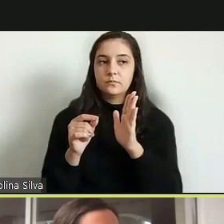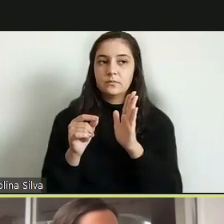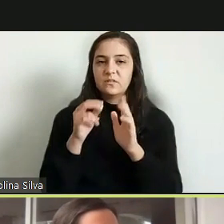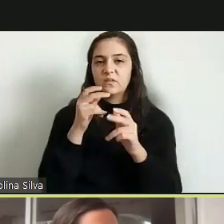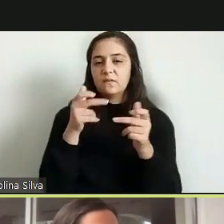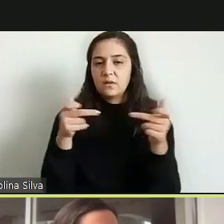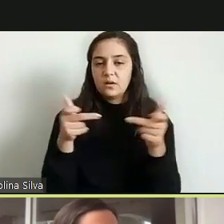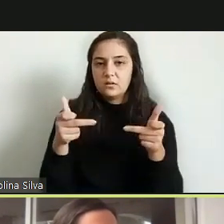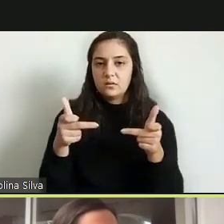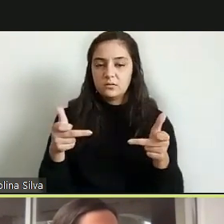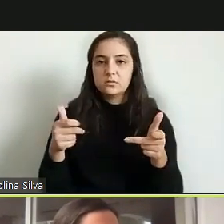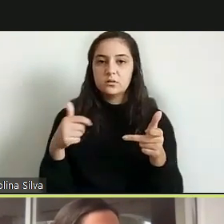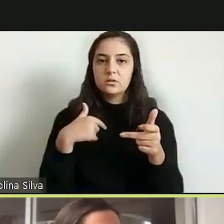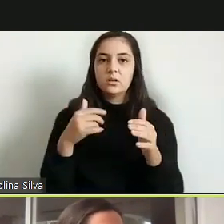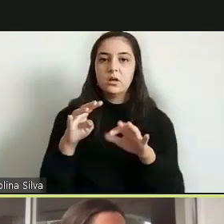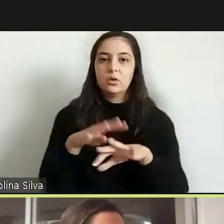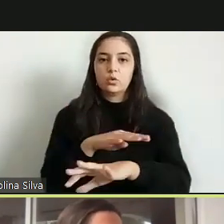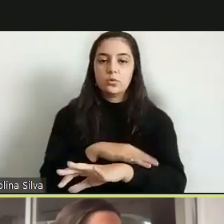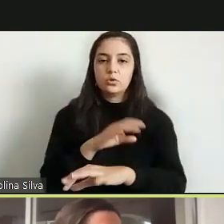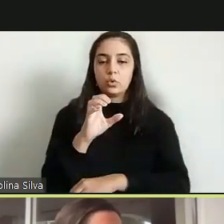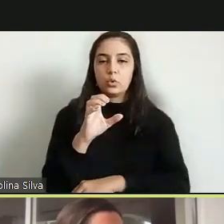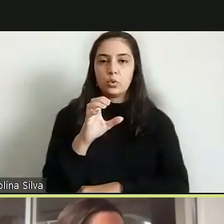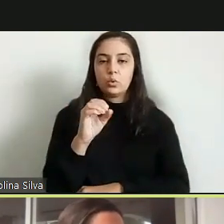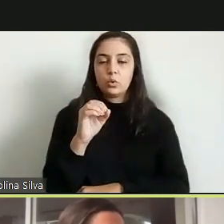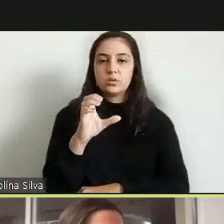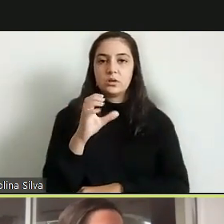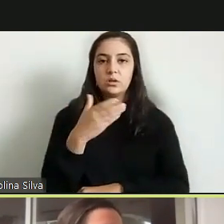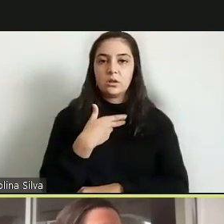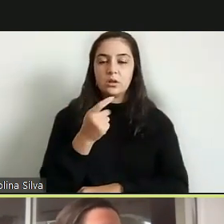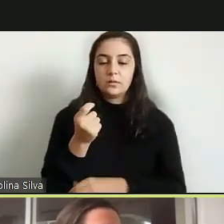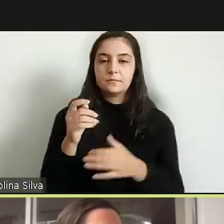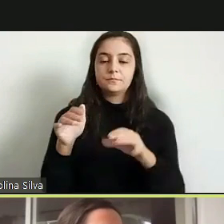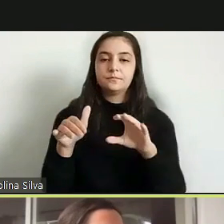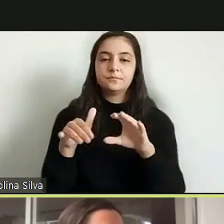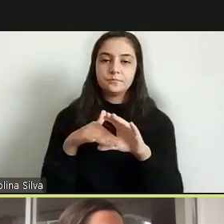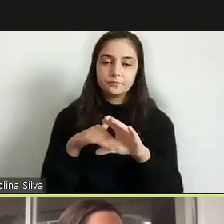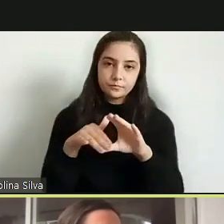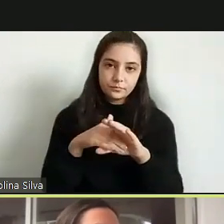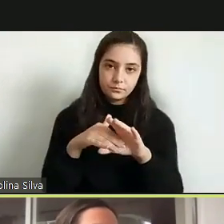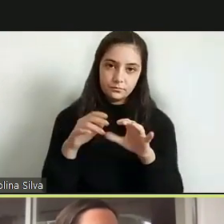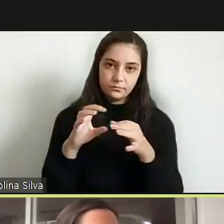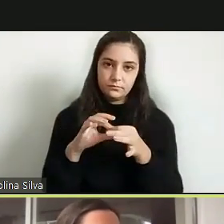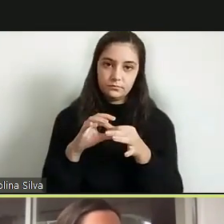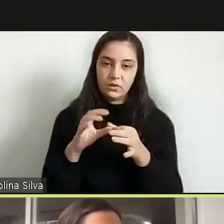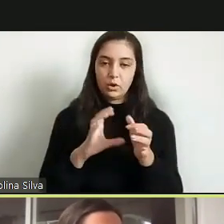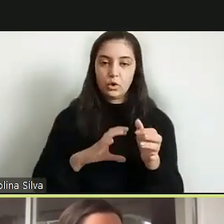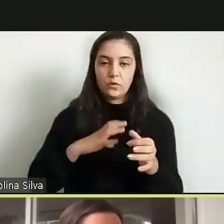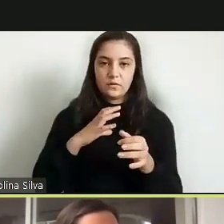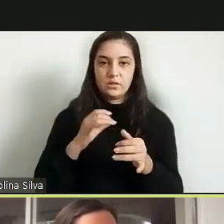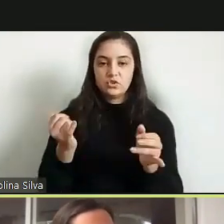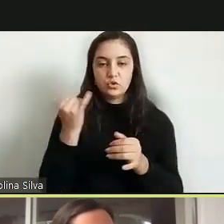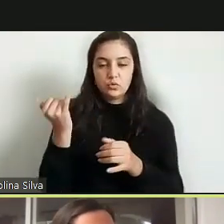que eu vi em documentos da OCDE em que é associada à participação, à confiança